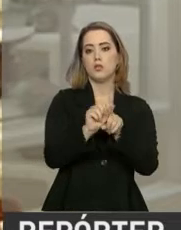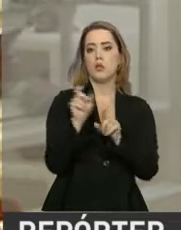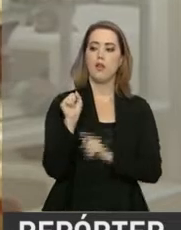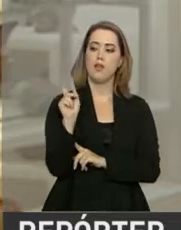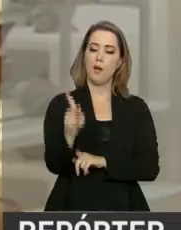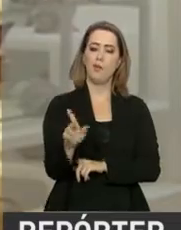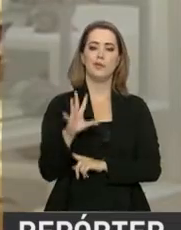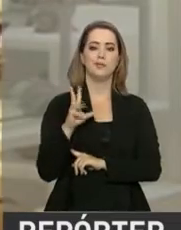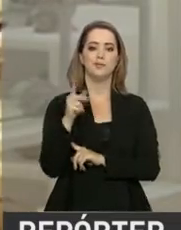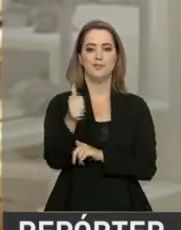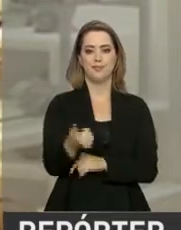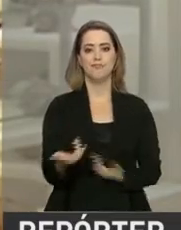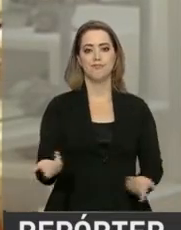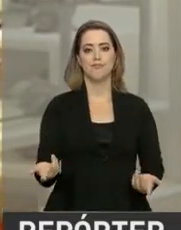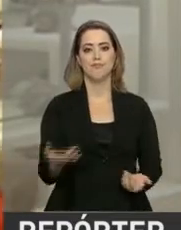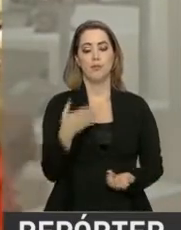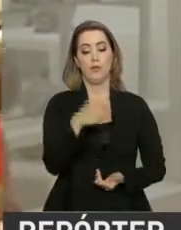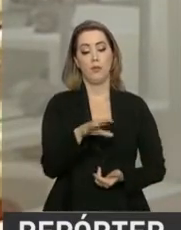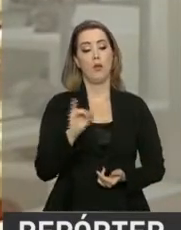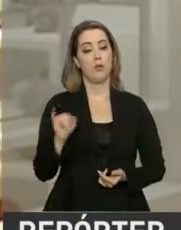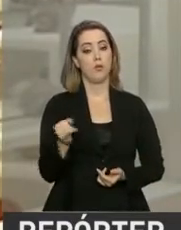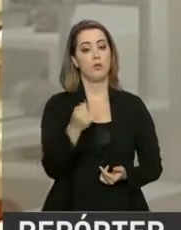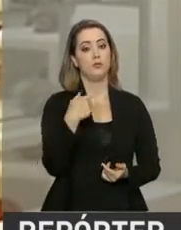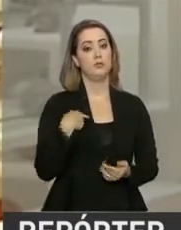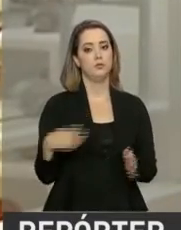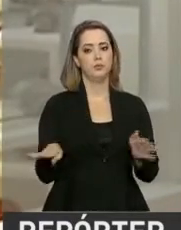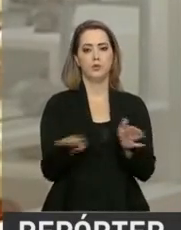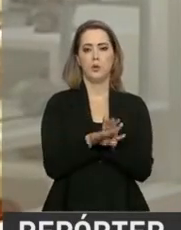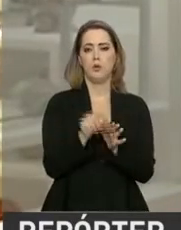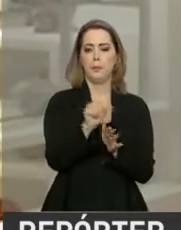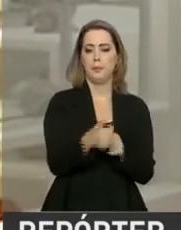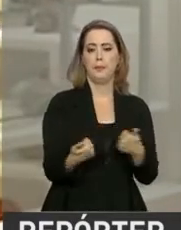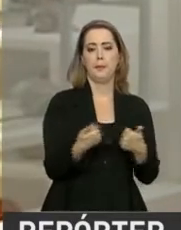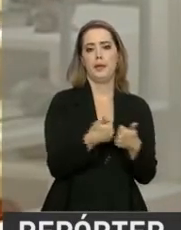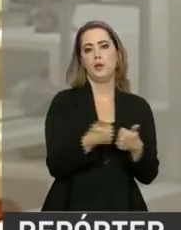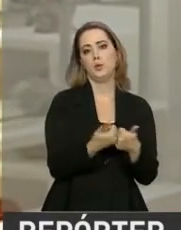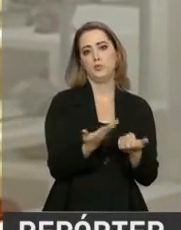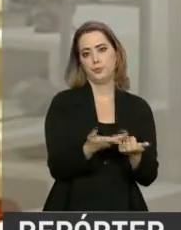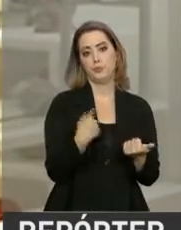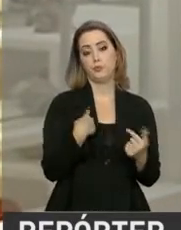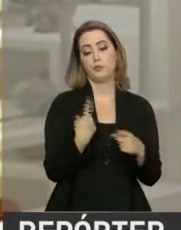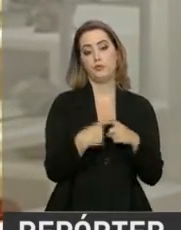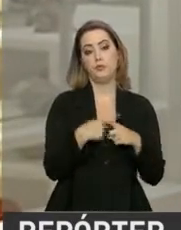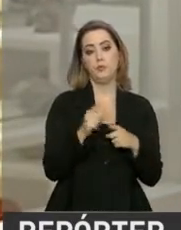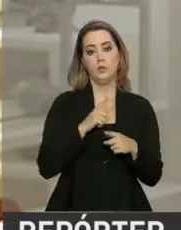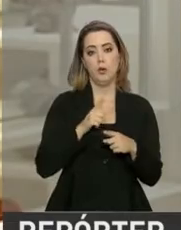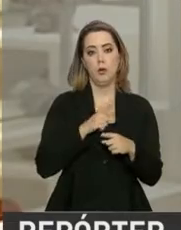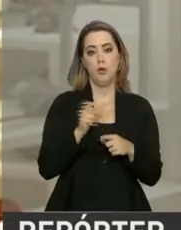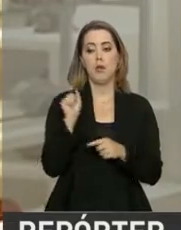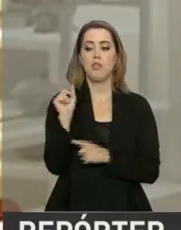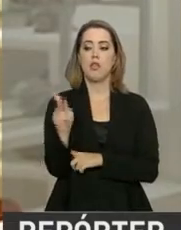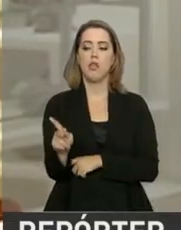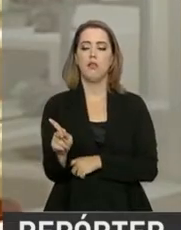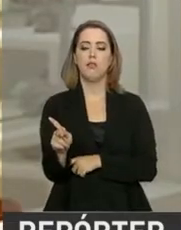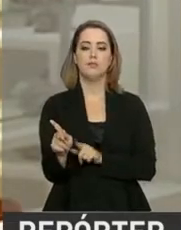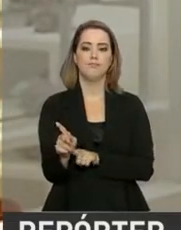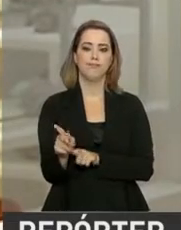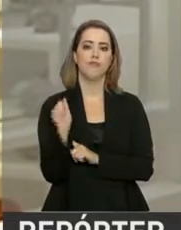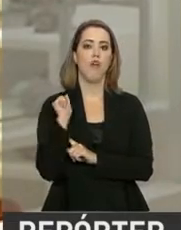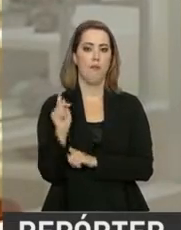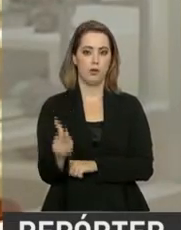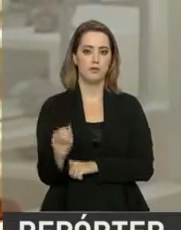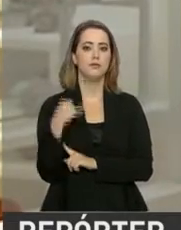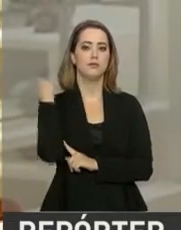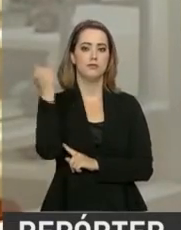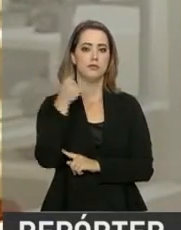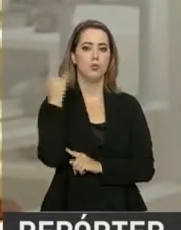O MEI é uma oportunidade dele se aproximar. Por quê? Porque com o MEI ele vai ter previdência social. É uma forma dele